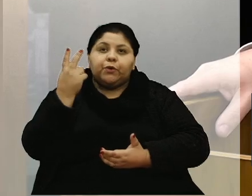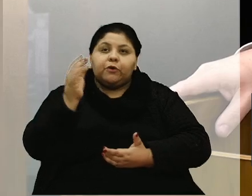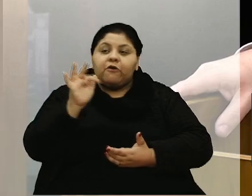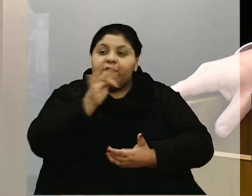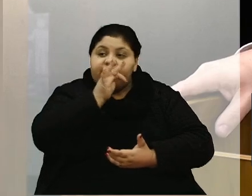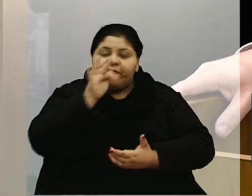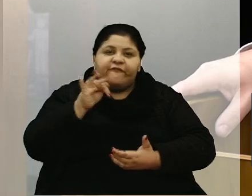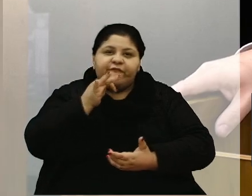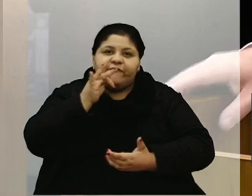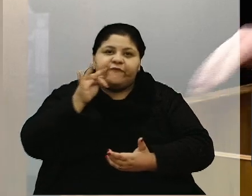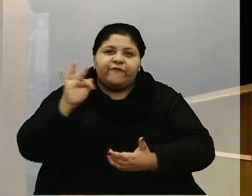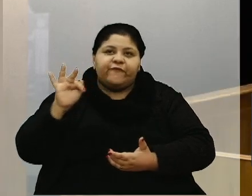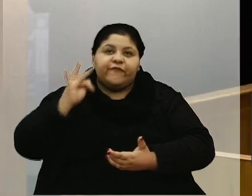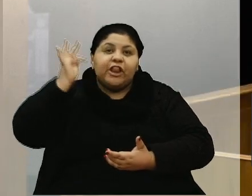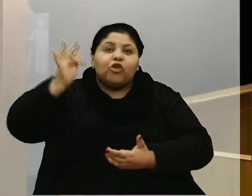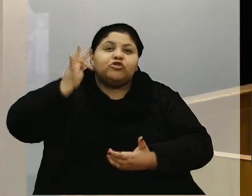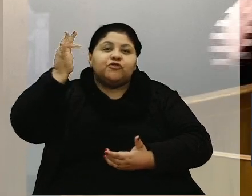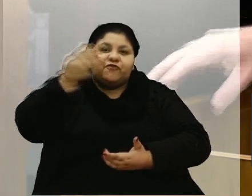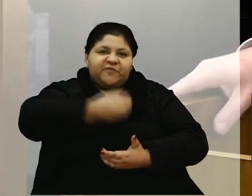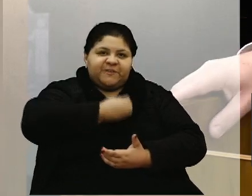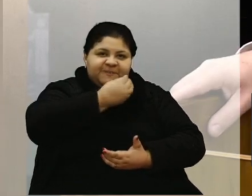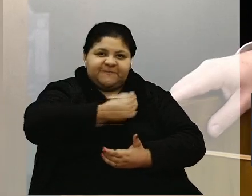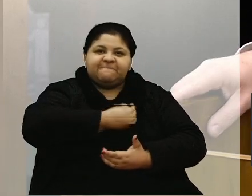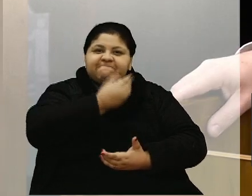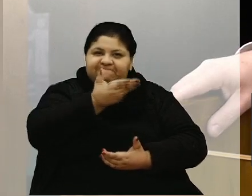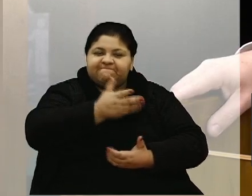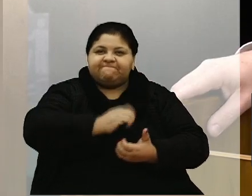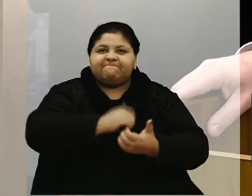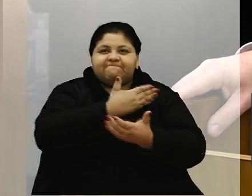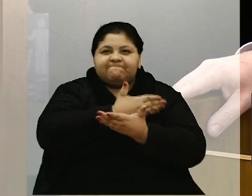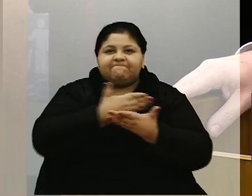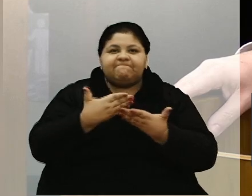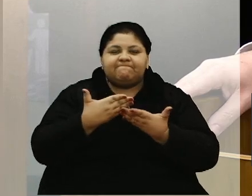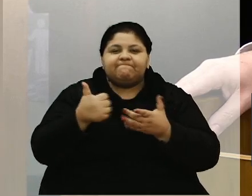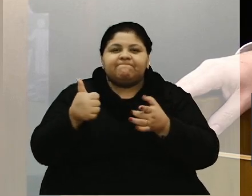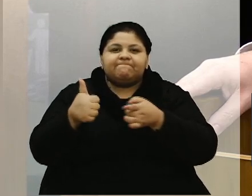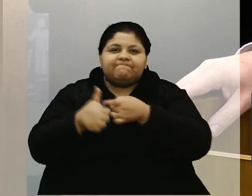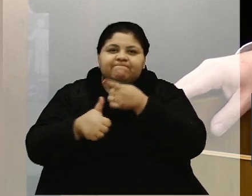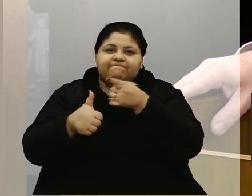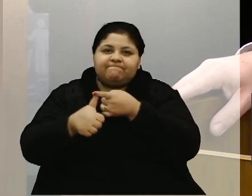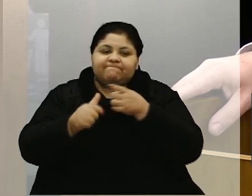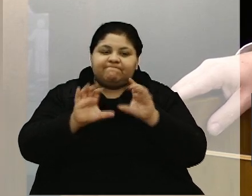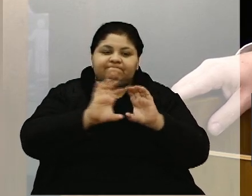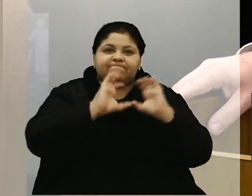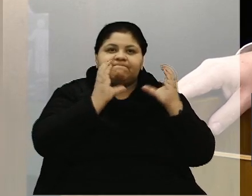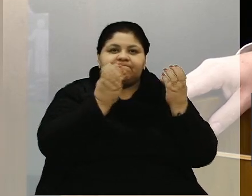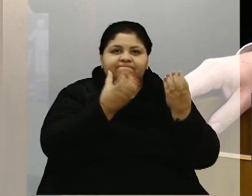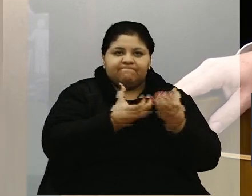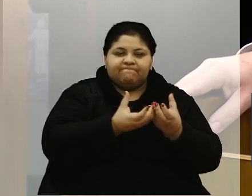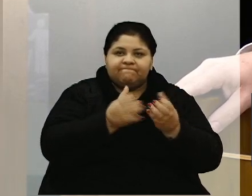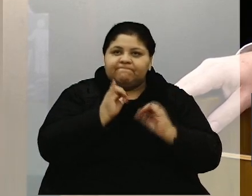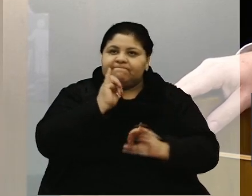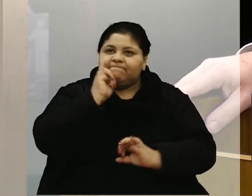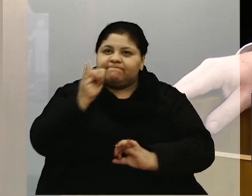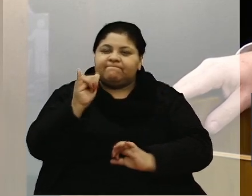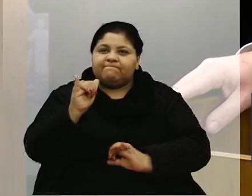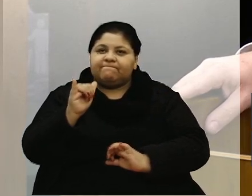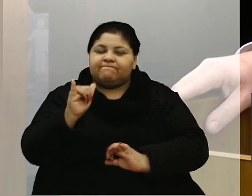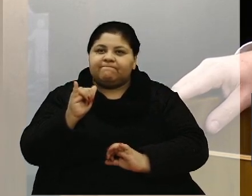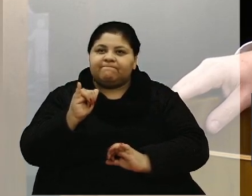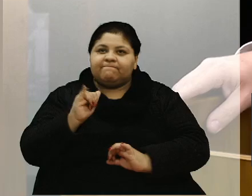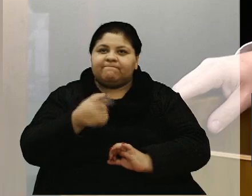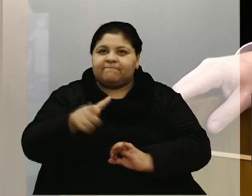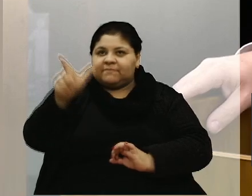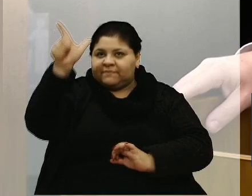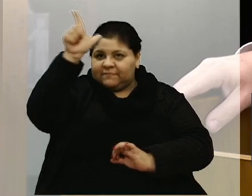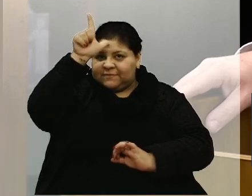né, e implantaram nessas primeiras comunidades. Então, dizer que os alemães eles valorizavam